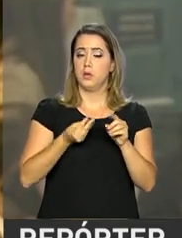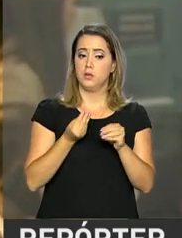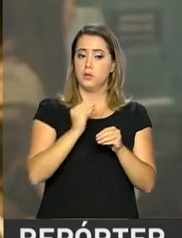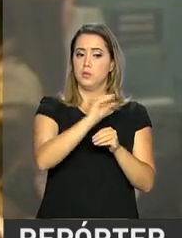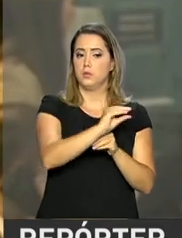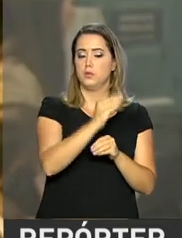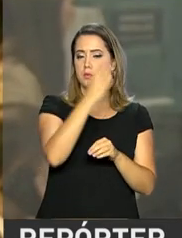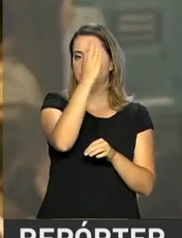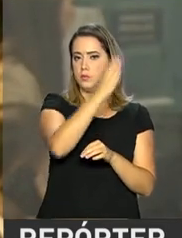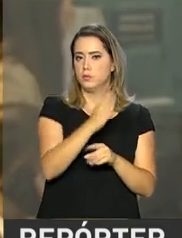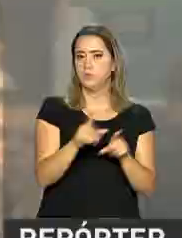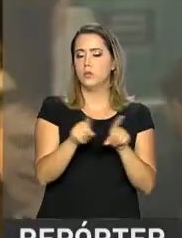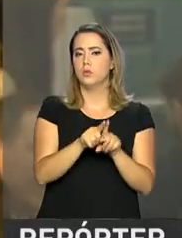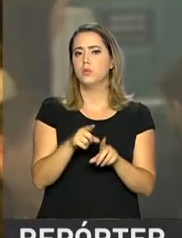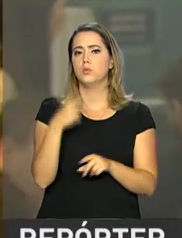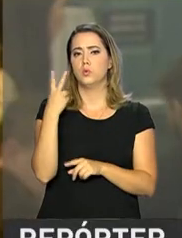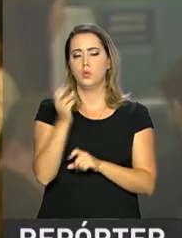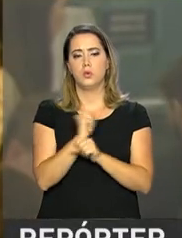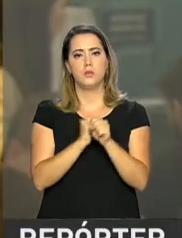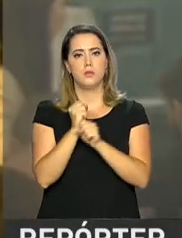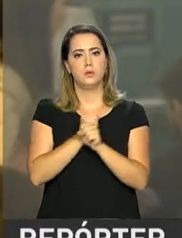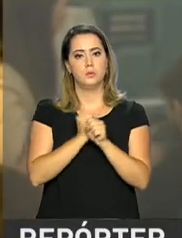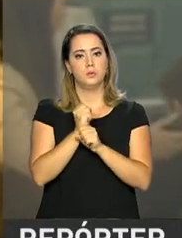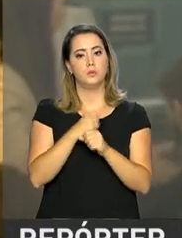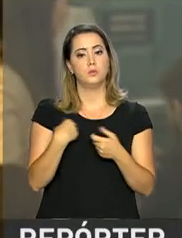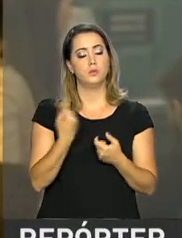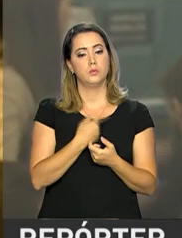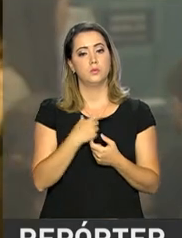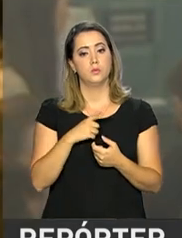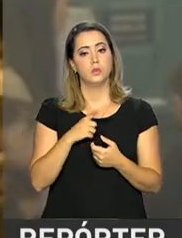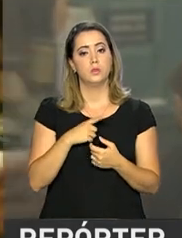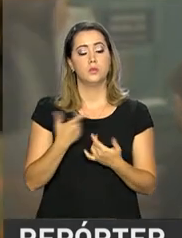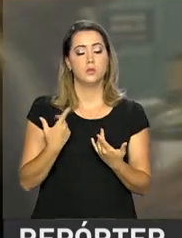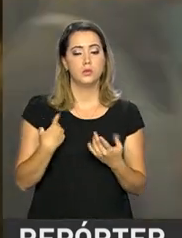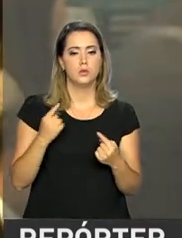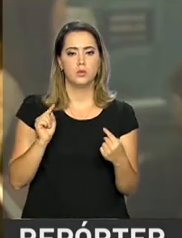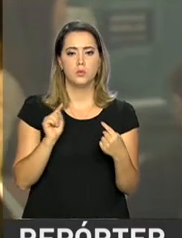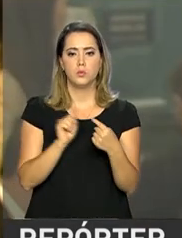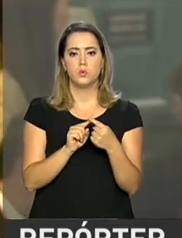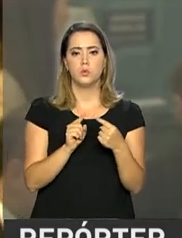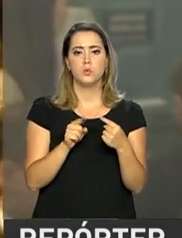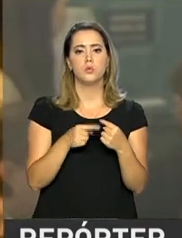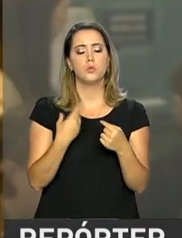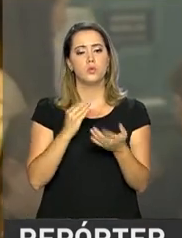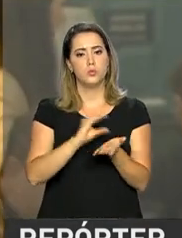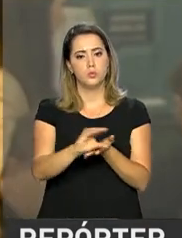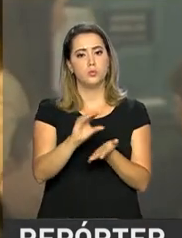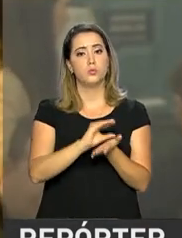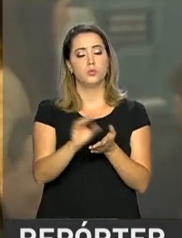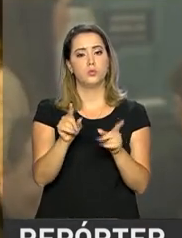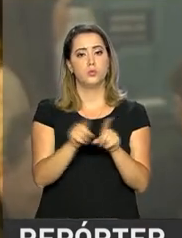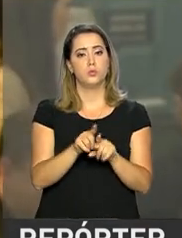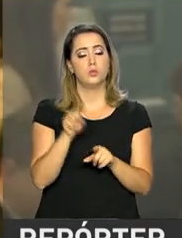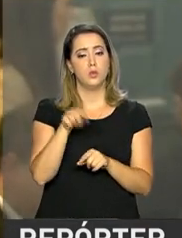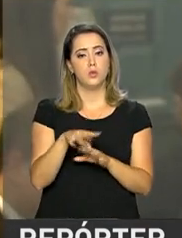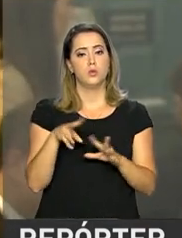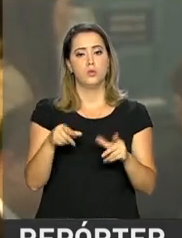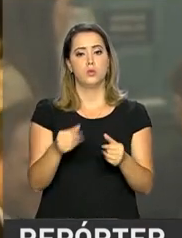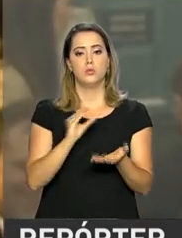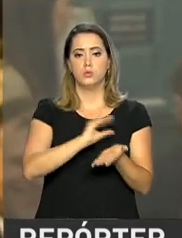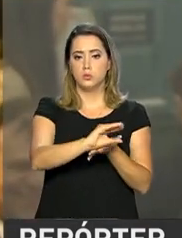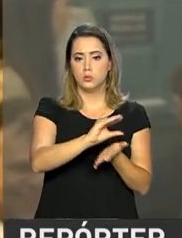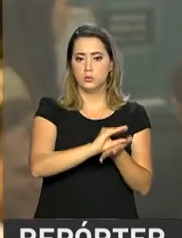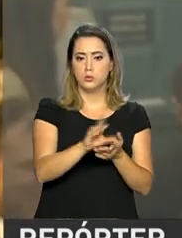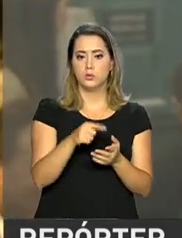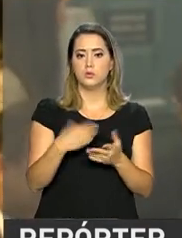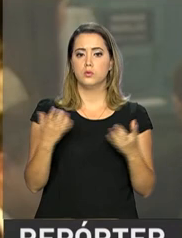para os próximos 2 anos. Existe uma conjectura maior para investimento. E quando todo mundo